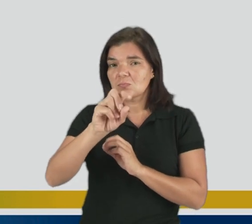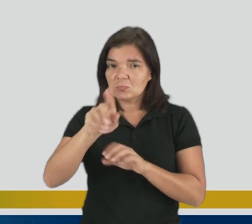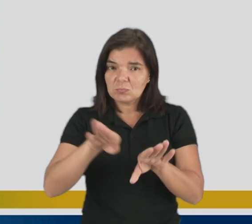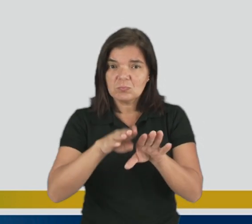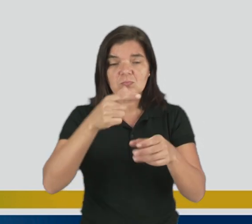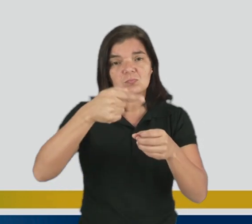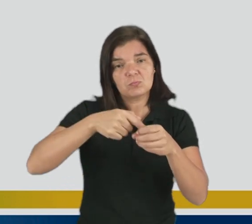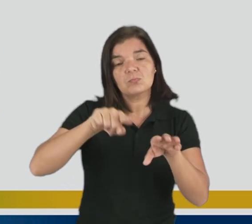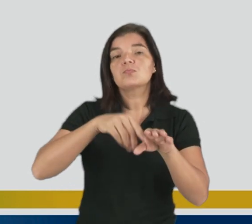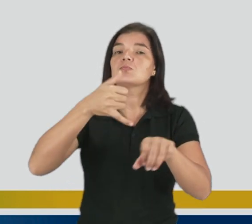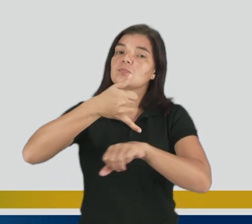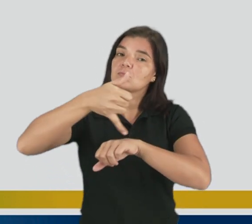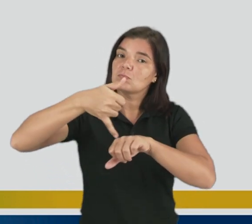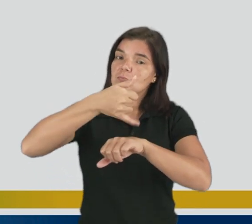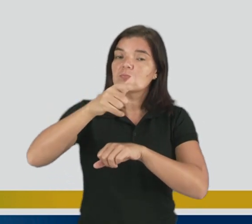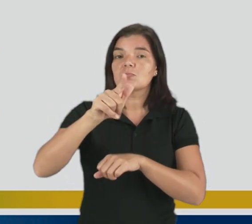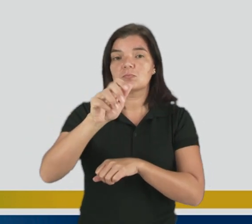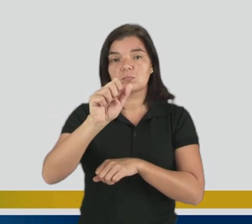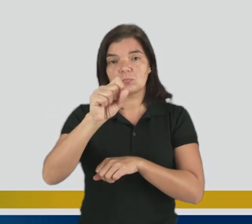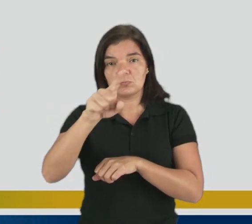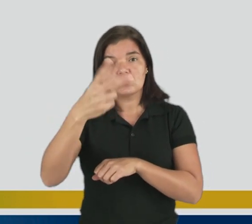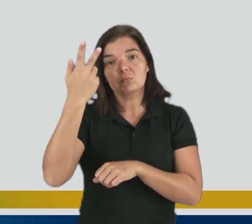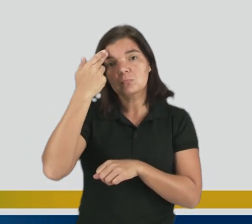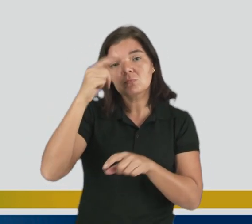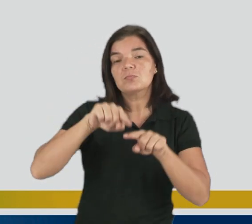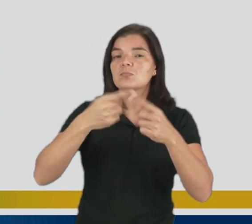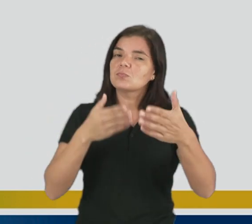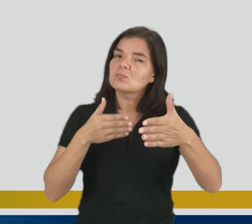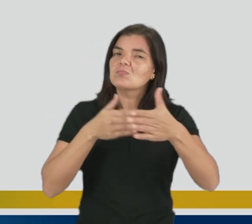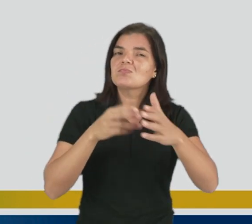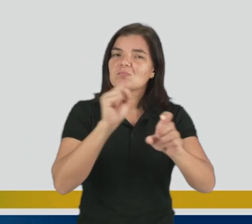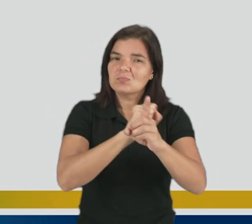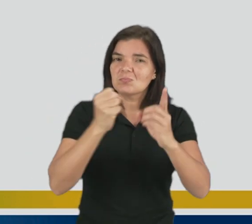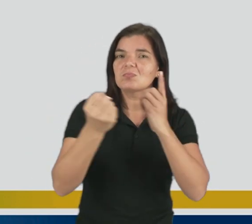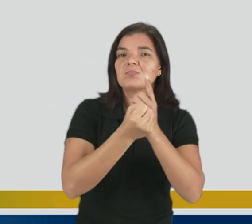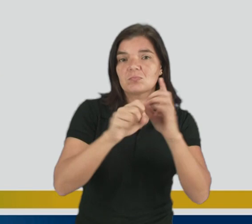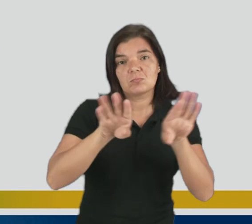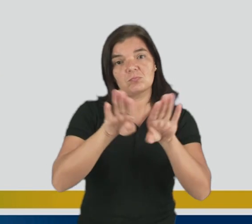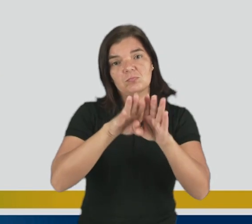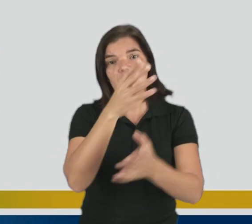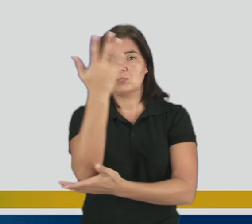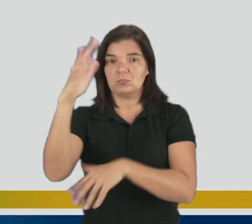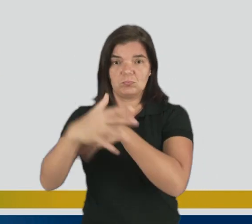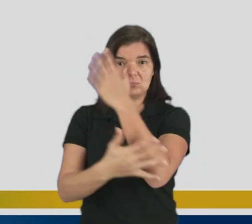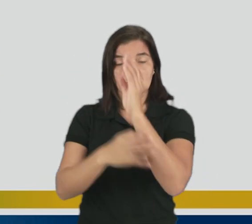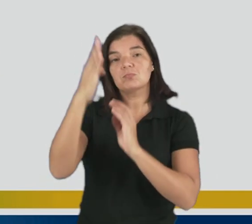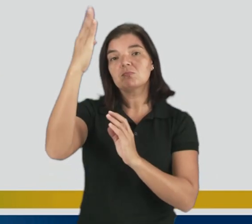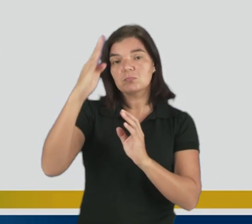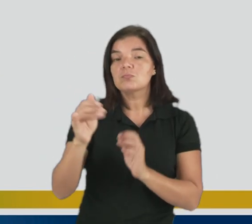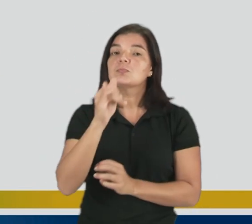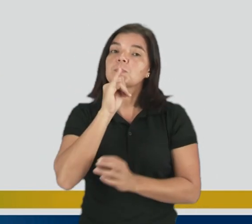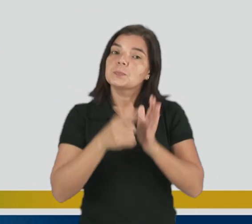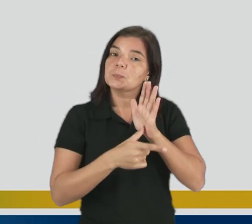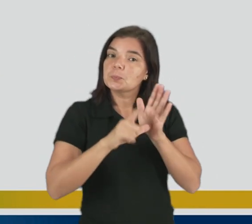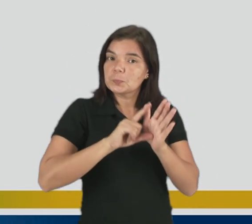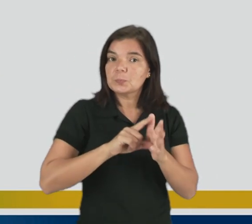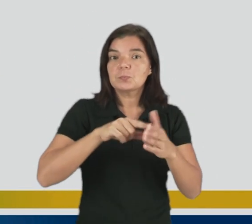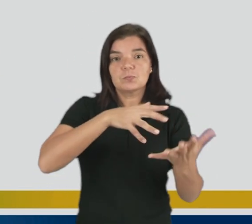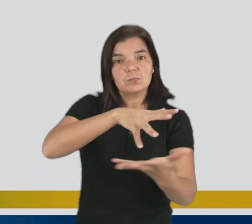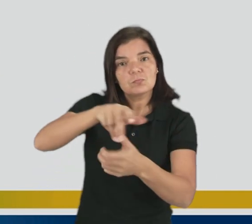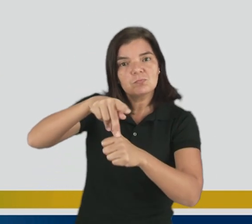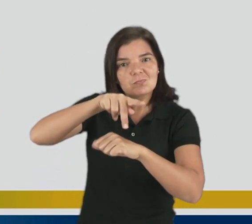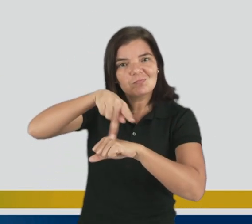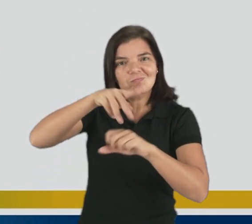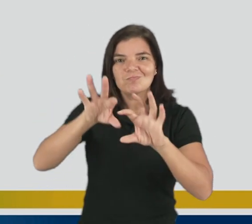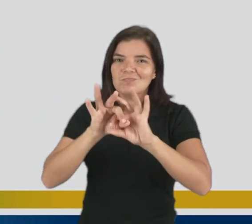biocombustíveis e do petróleo e gás natural, assim como o impacto social e ecológico. O Brasil seguirá exemplos anteriores de nações